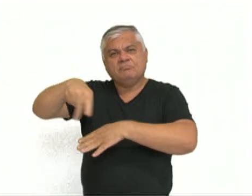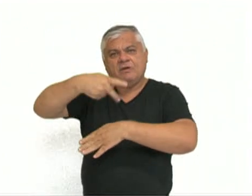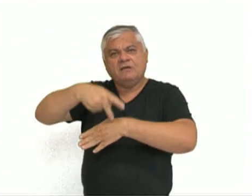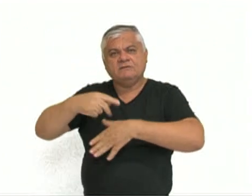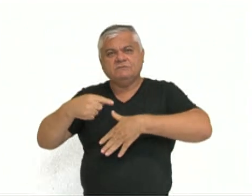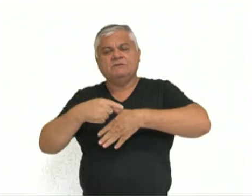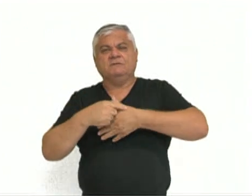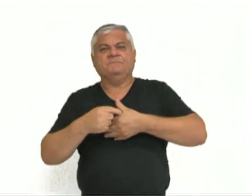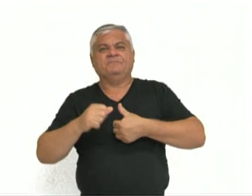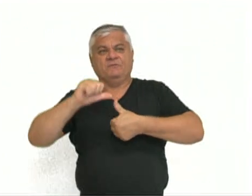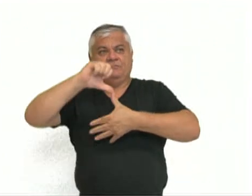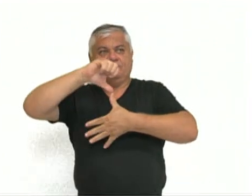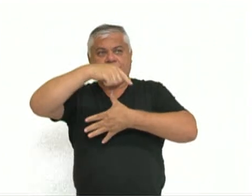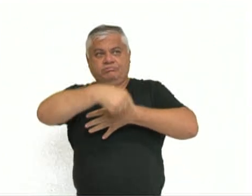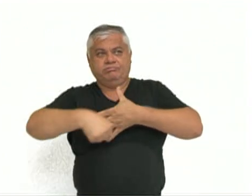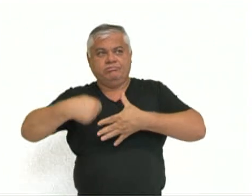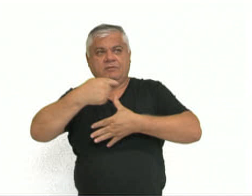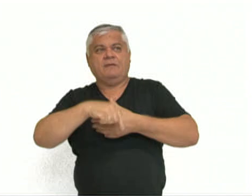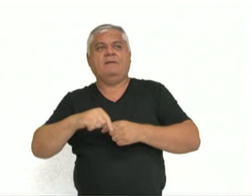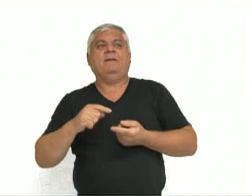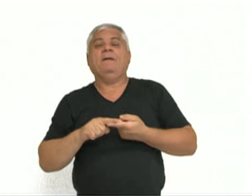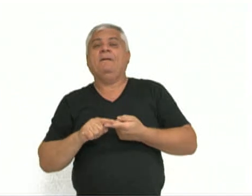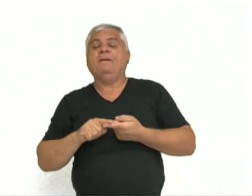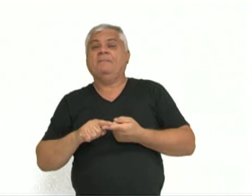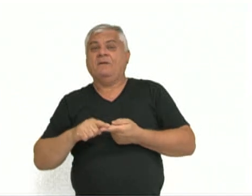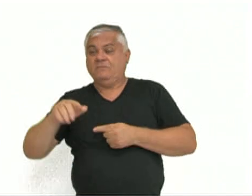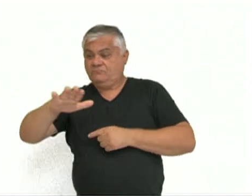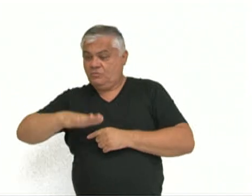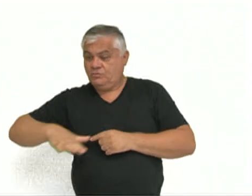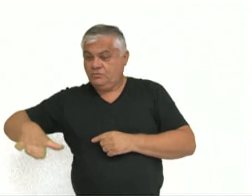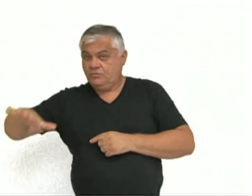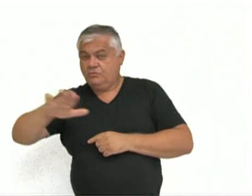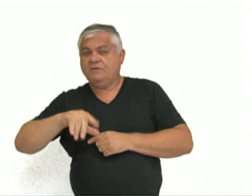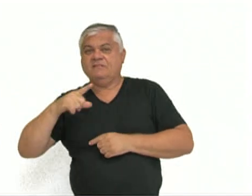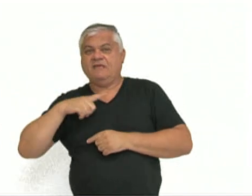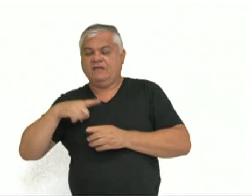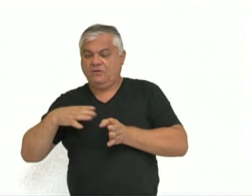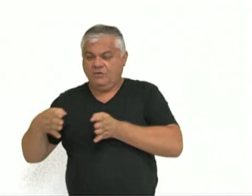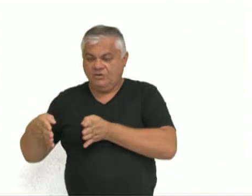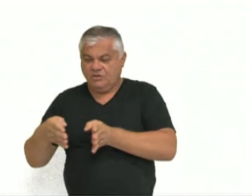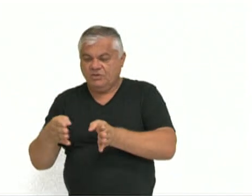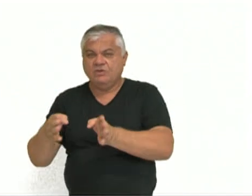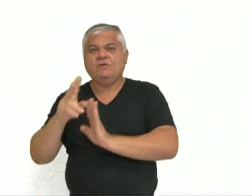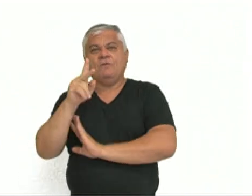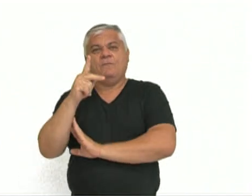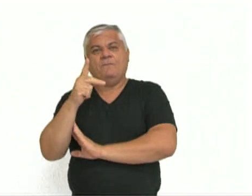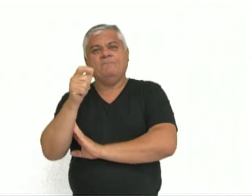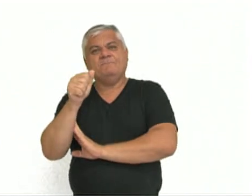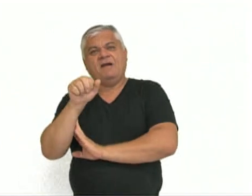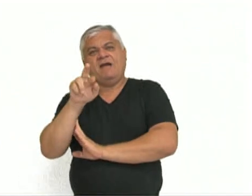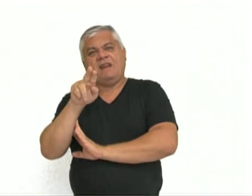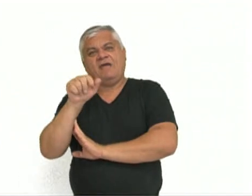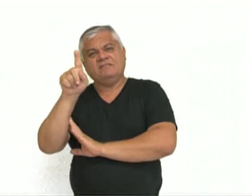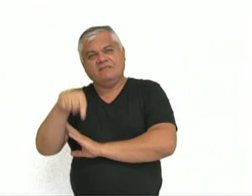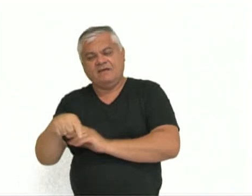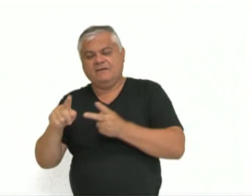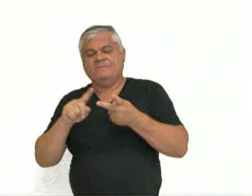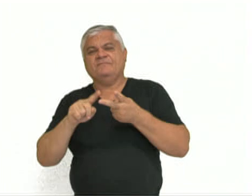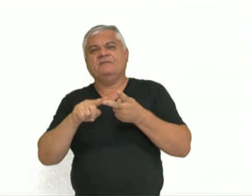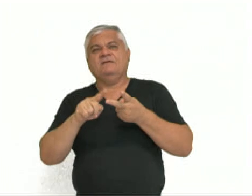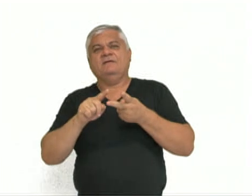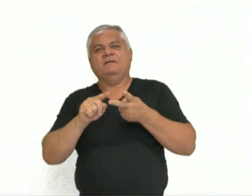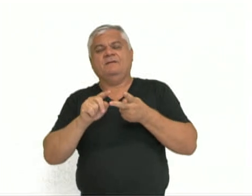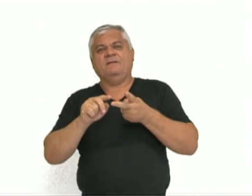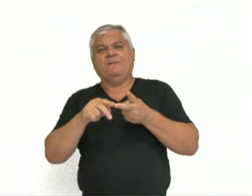dos países do sul do continente. A Bacia Platina é formada pelos rios, já falei lá, ó, Paraná, o Rio Paraguai e o Rio